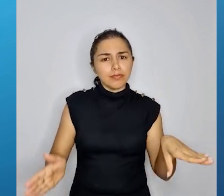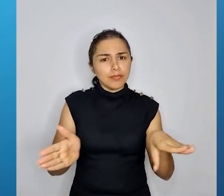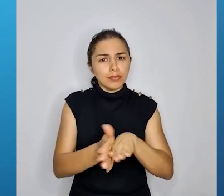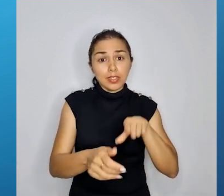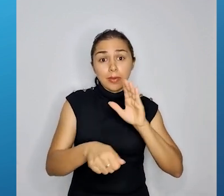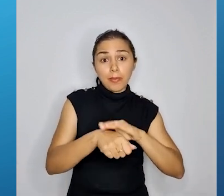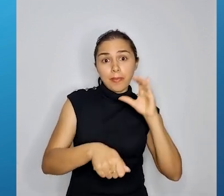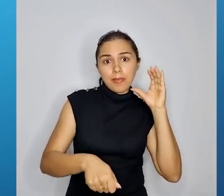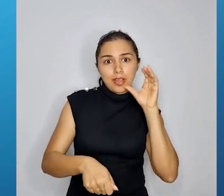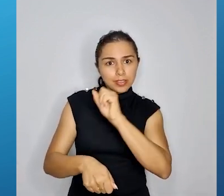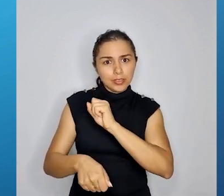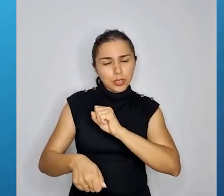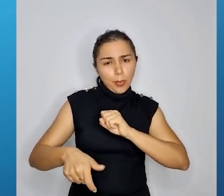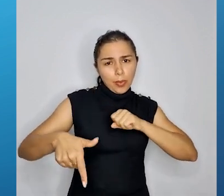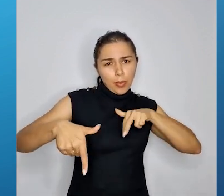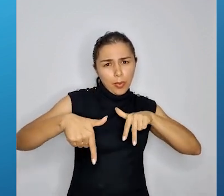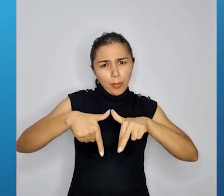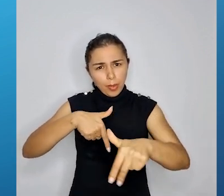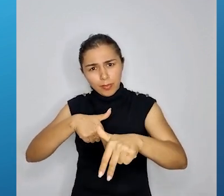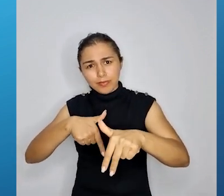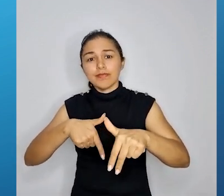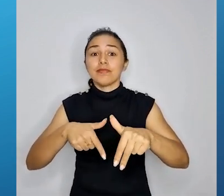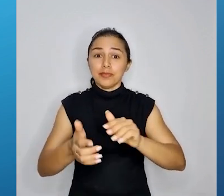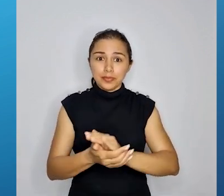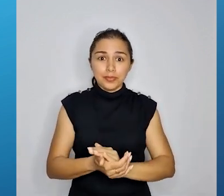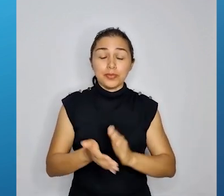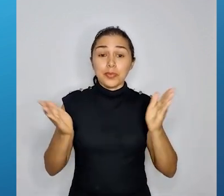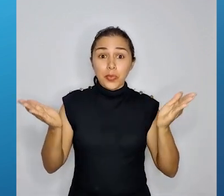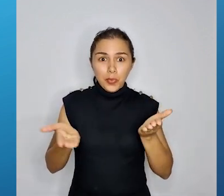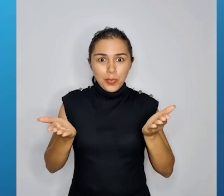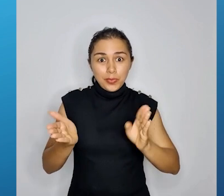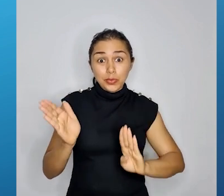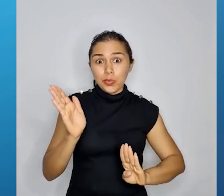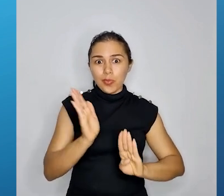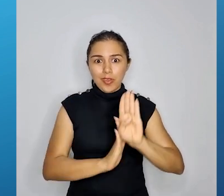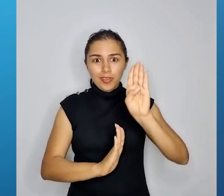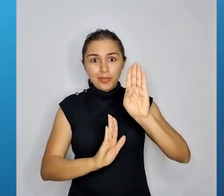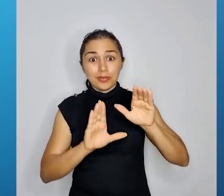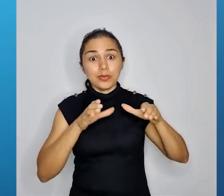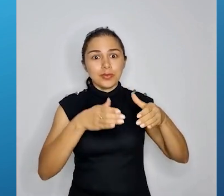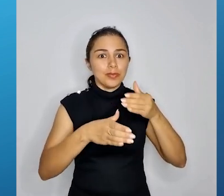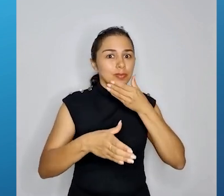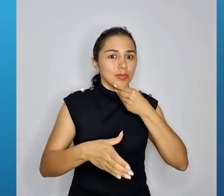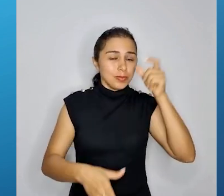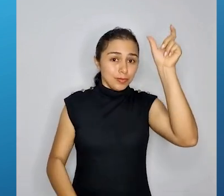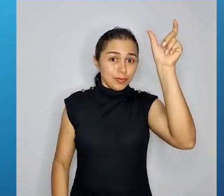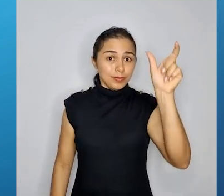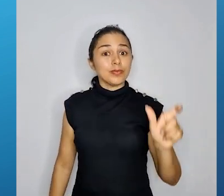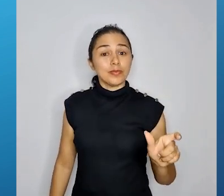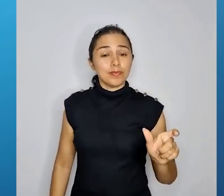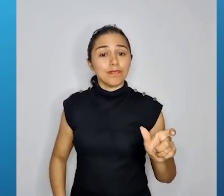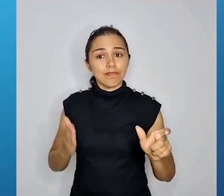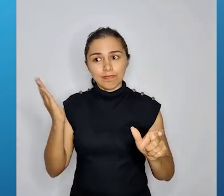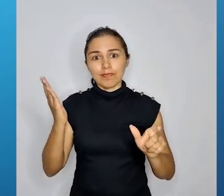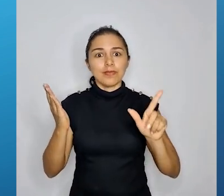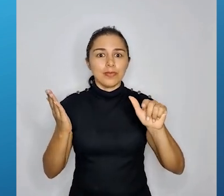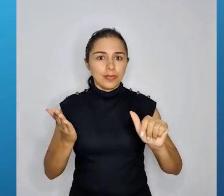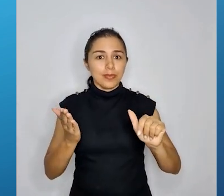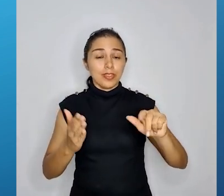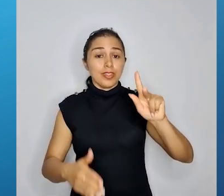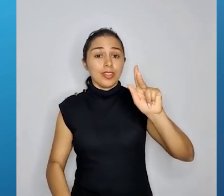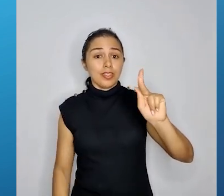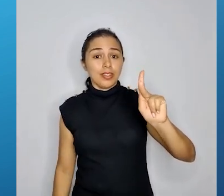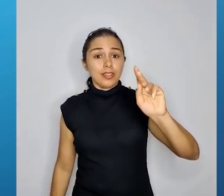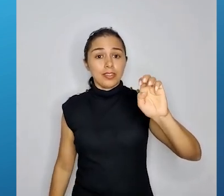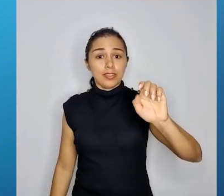dentro da sua prova de maratona. O recorde no masculino, ele pertence ao queniano